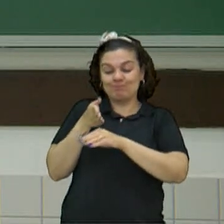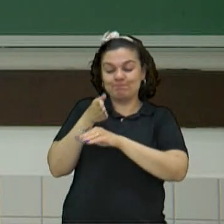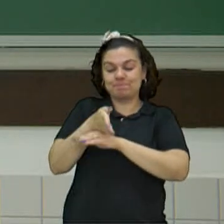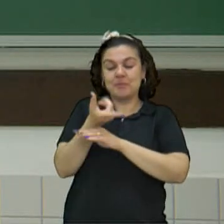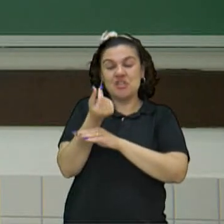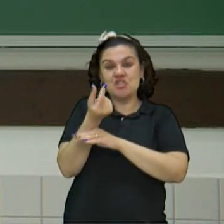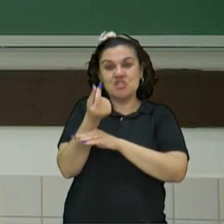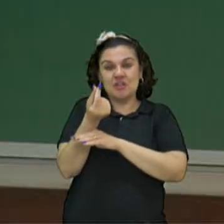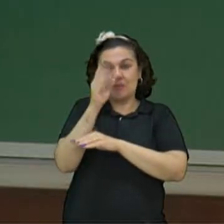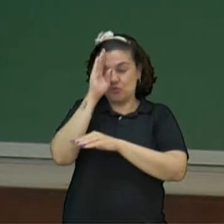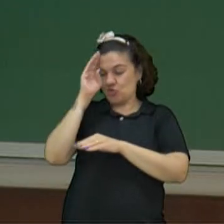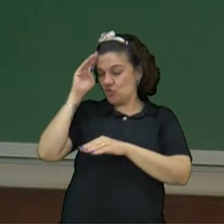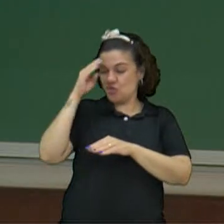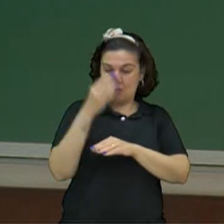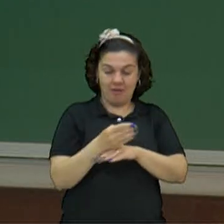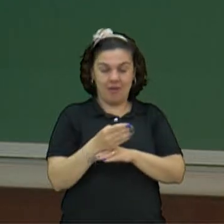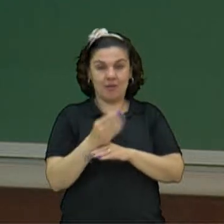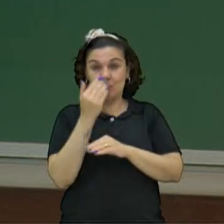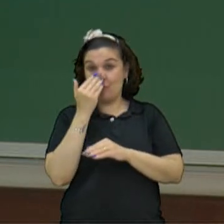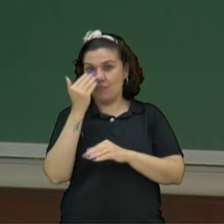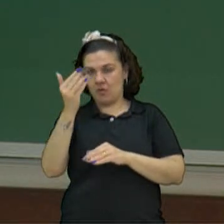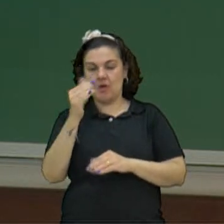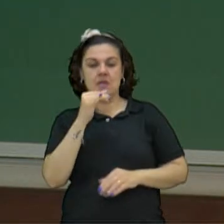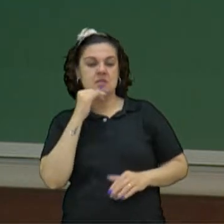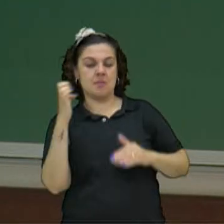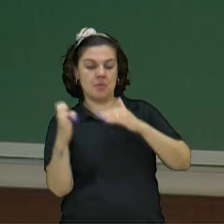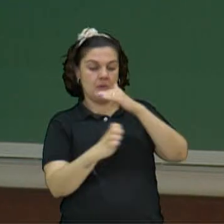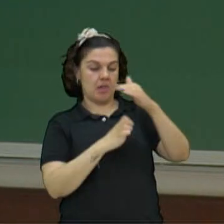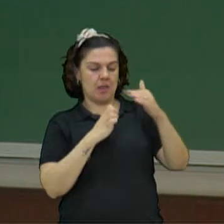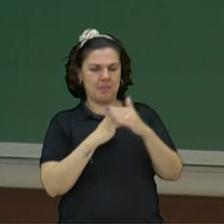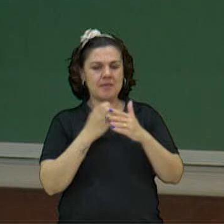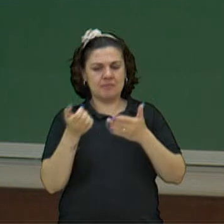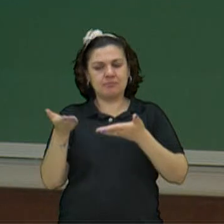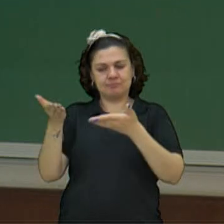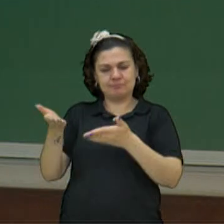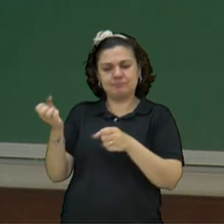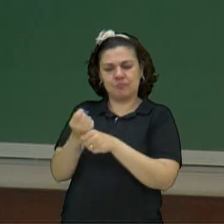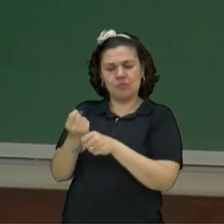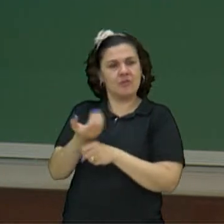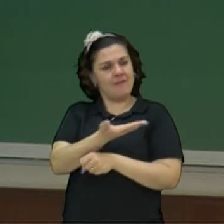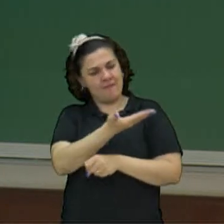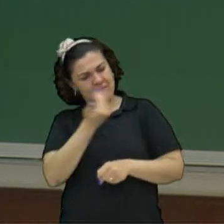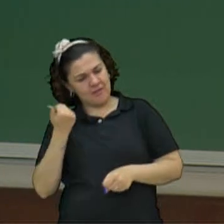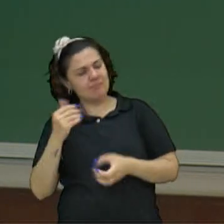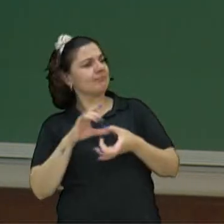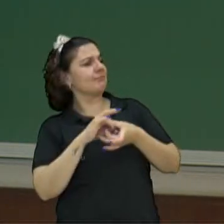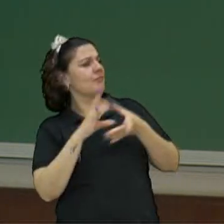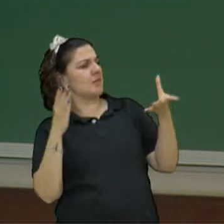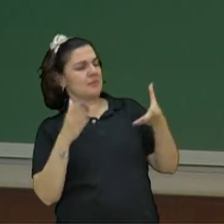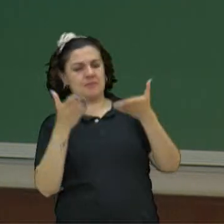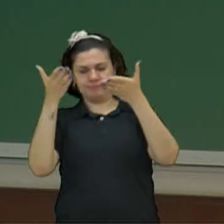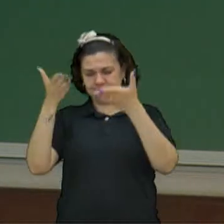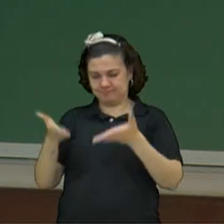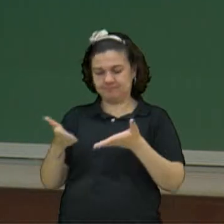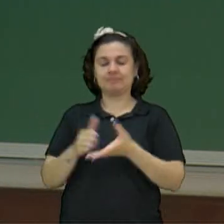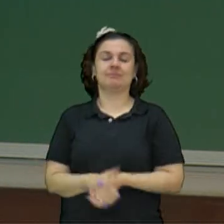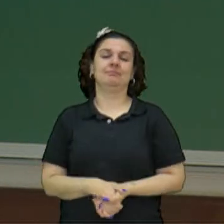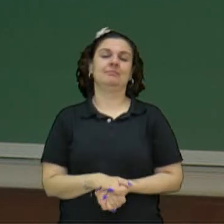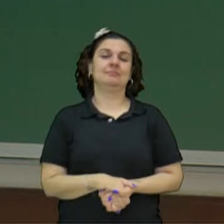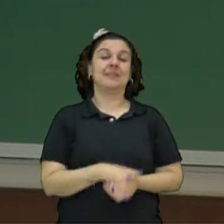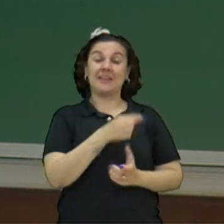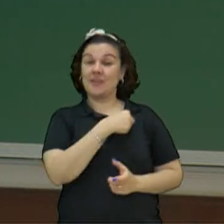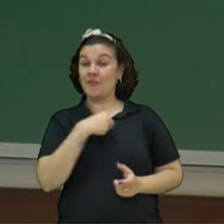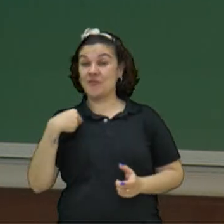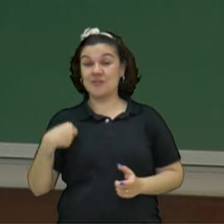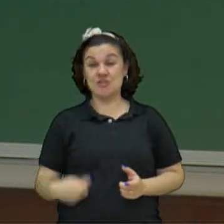externo. Você, empresa, quer vir aqui e construir? Também pode, à vontade. Então, essa sacada do